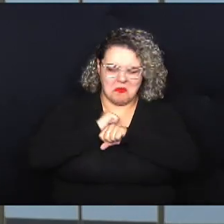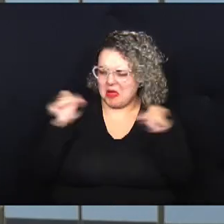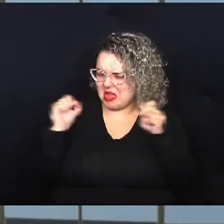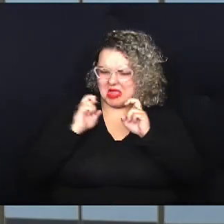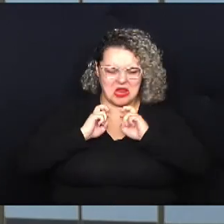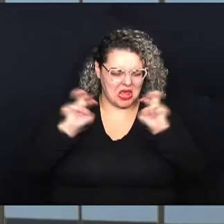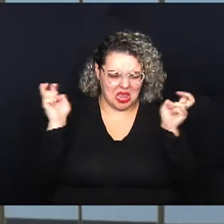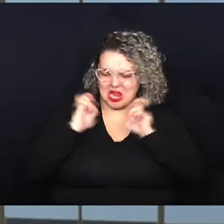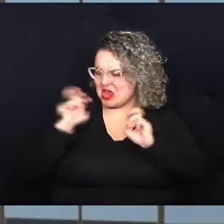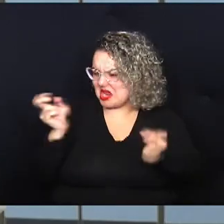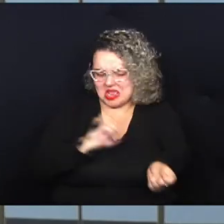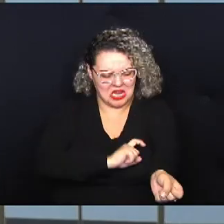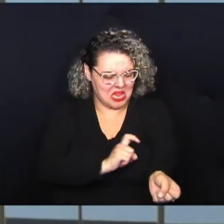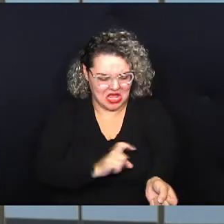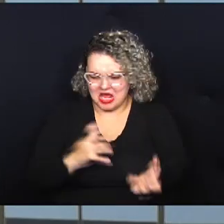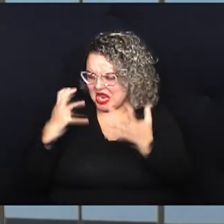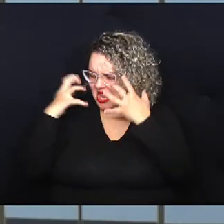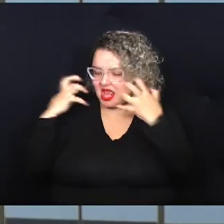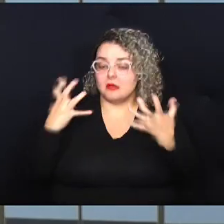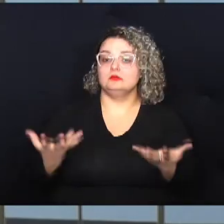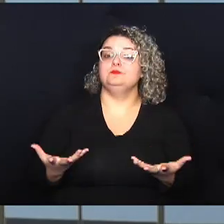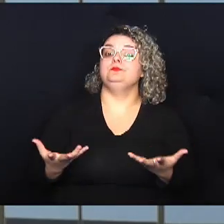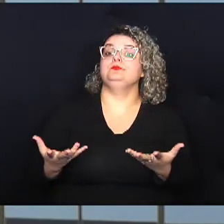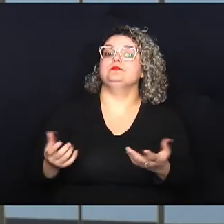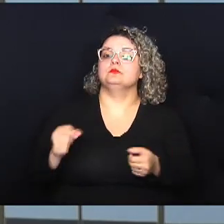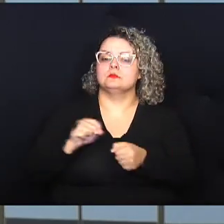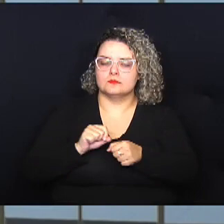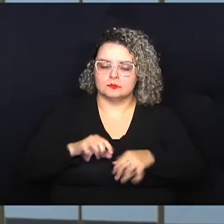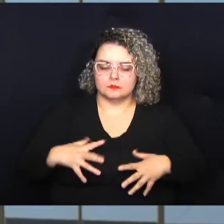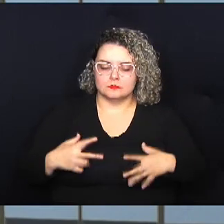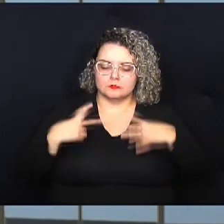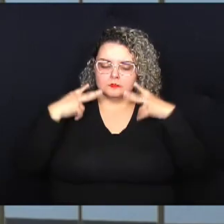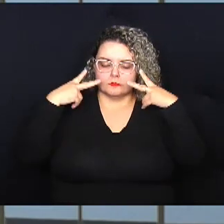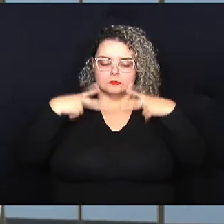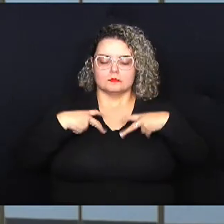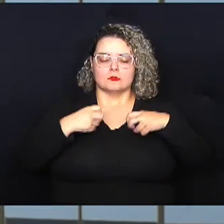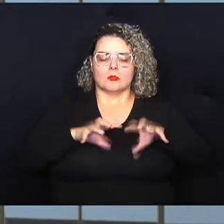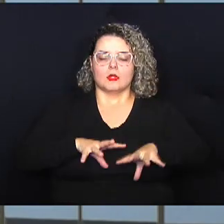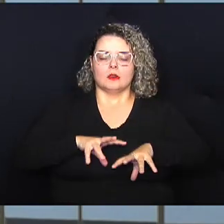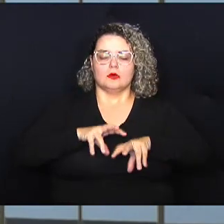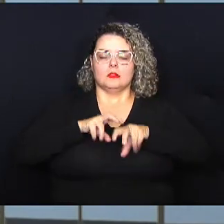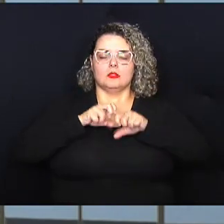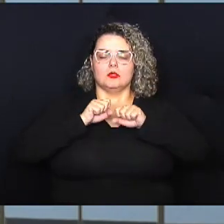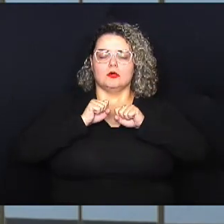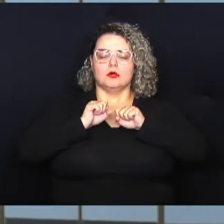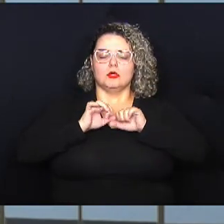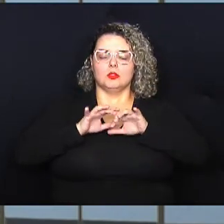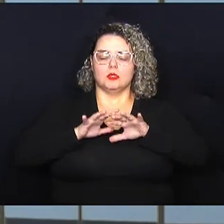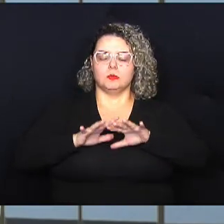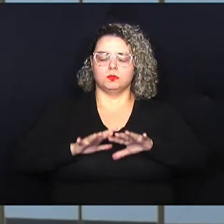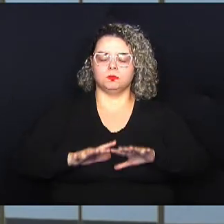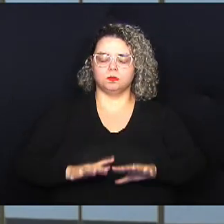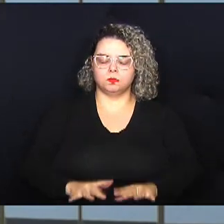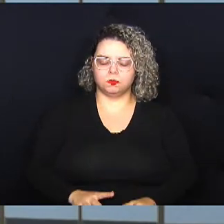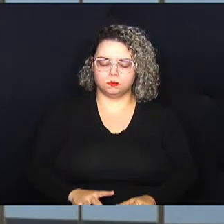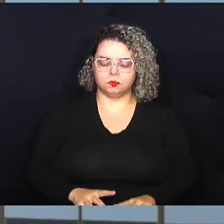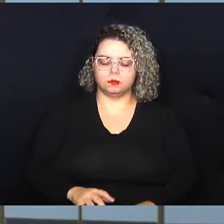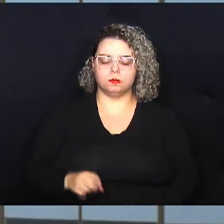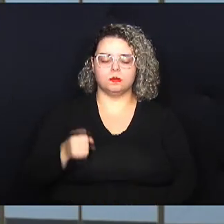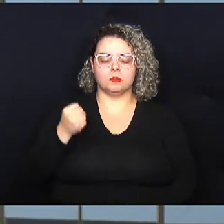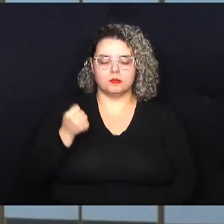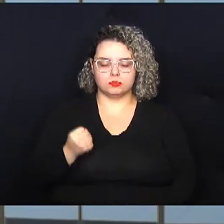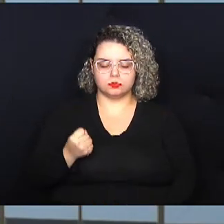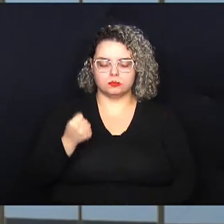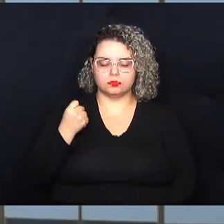si, ela vai ter que, tipo, fazer aquele autoanálise, respirar, o contar até 10, porque muitas pessoas acham